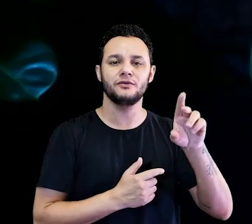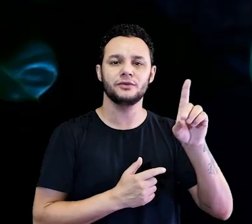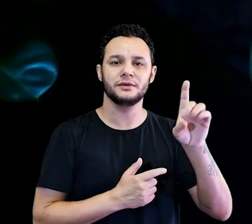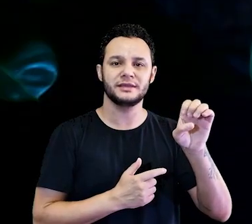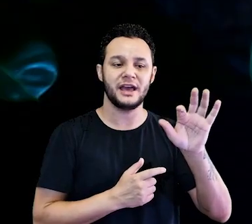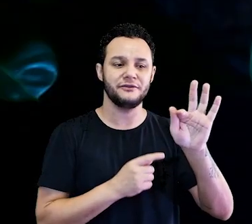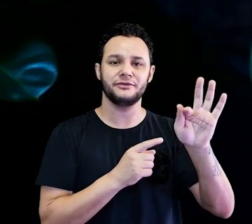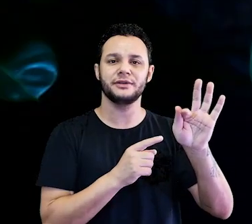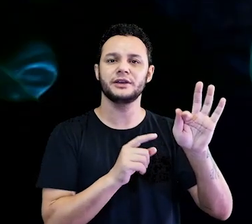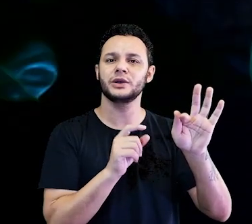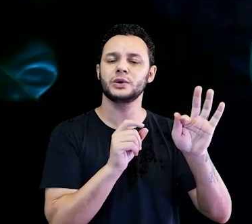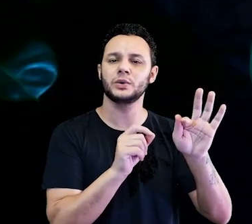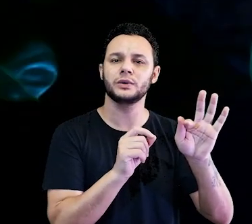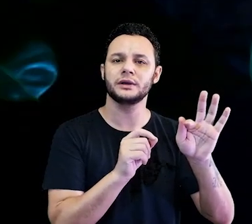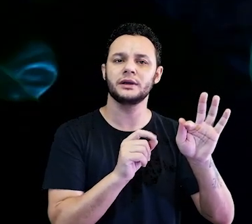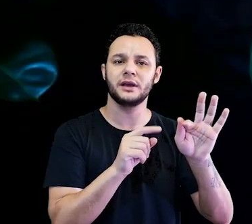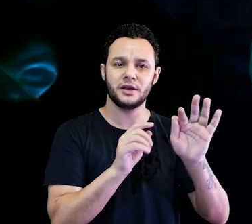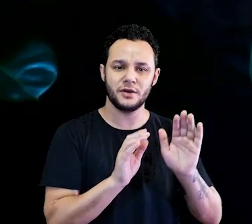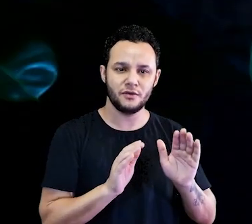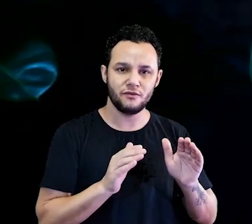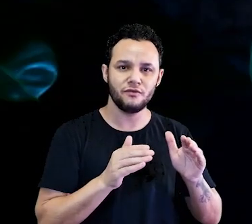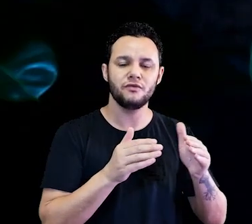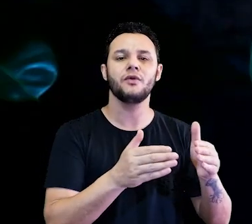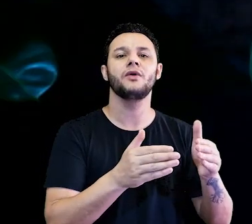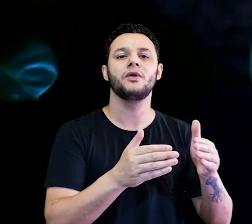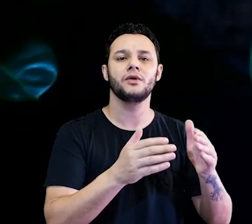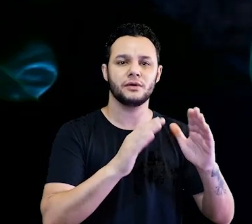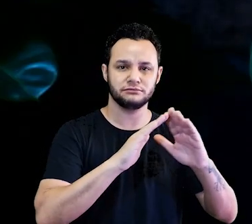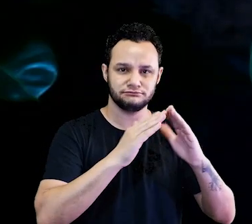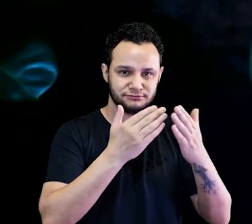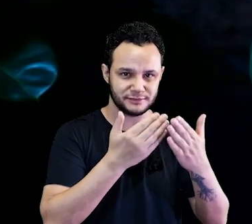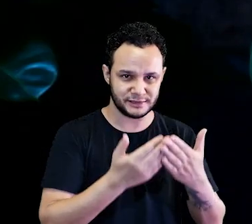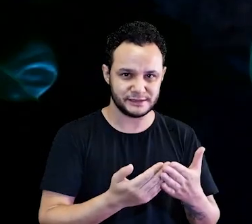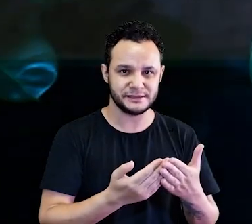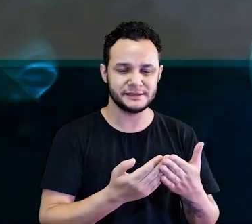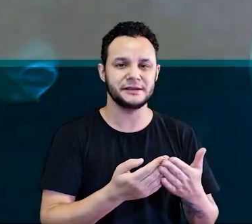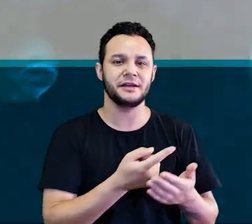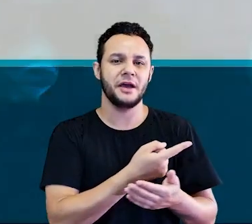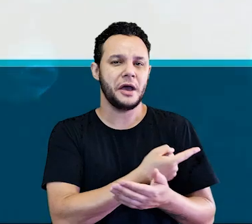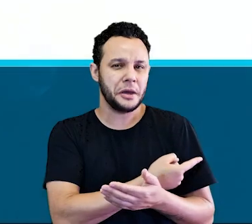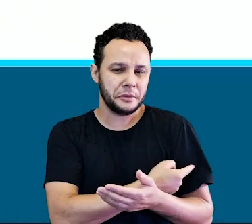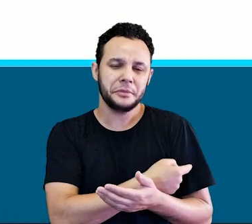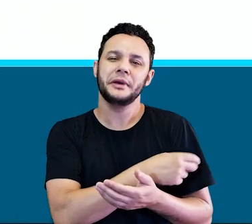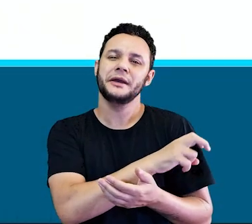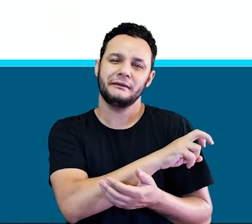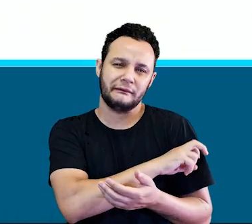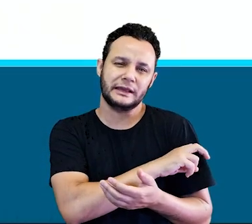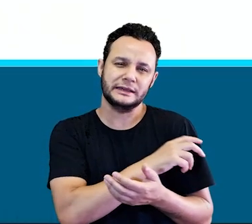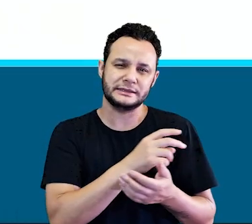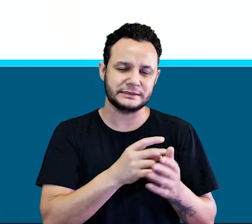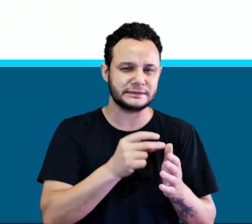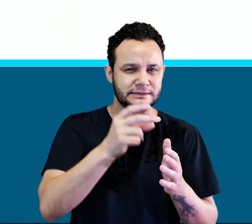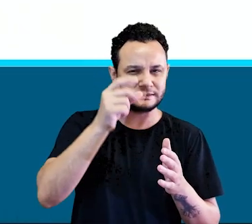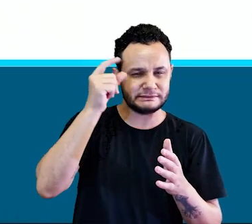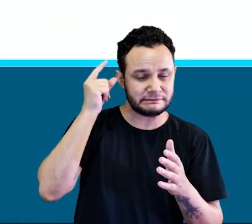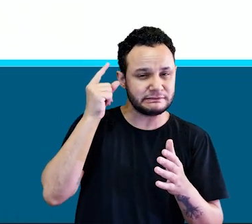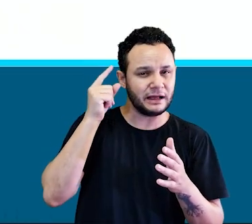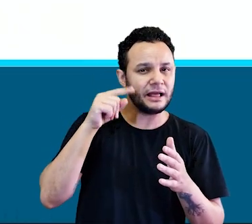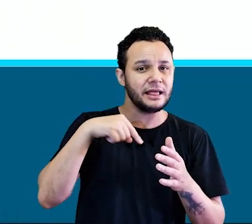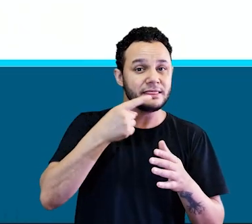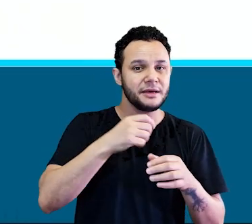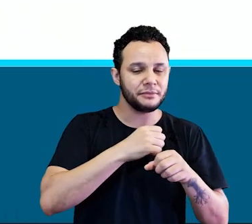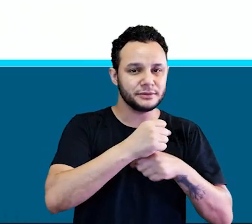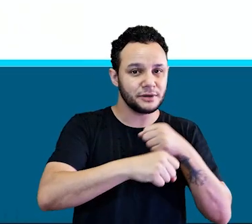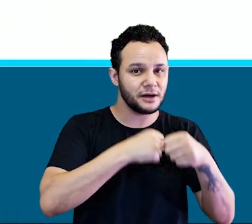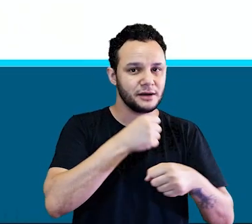um objetivo mais focado na educação, no ensino fundamental, né? E ele foi ampliado lá